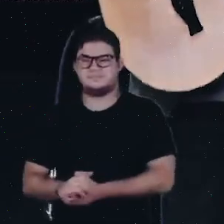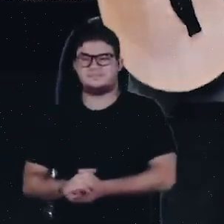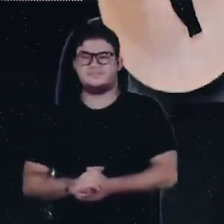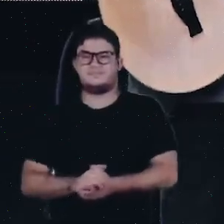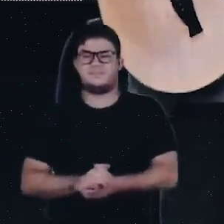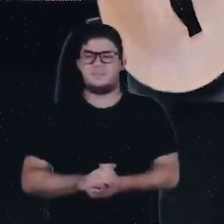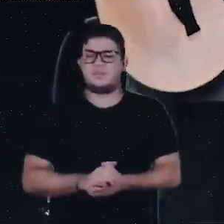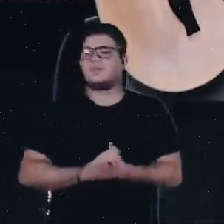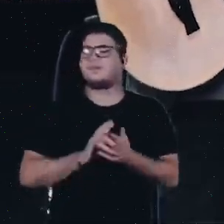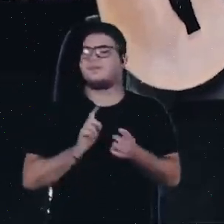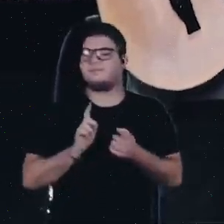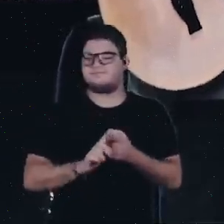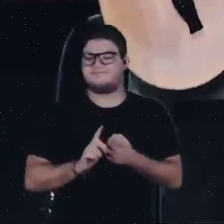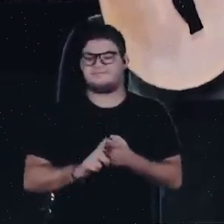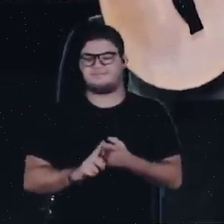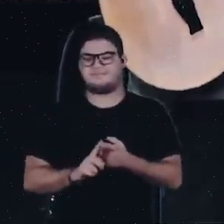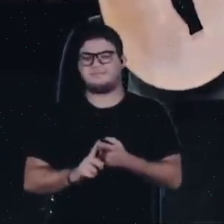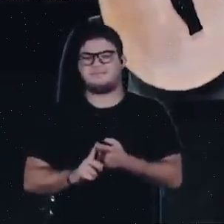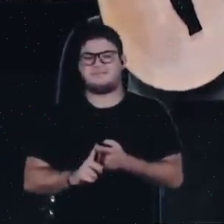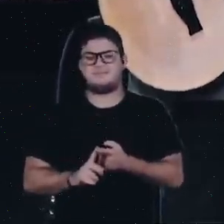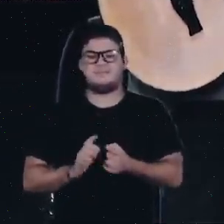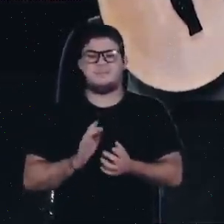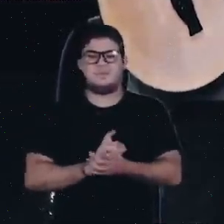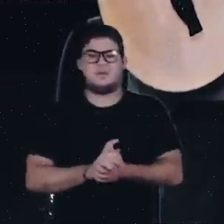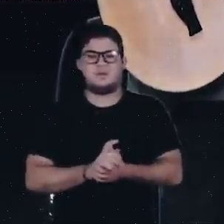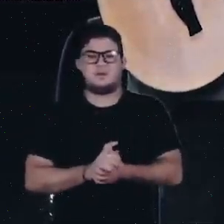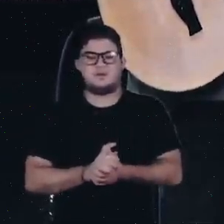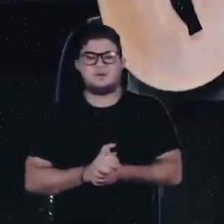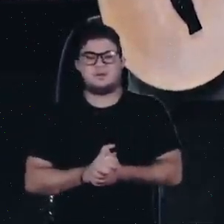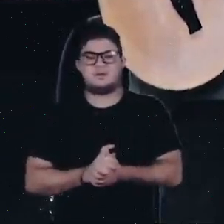A mesma coisa em relação à